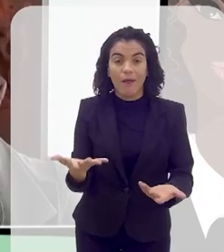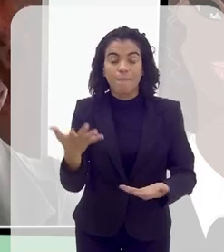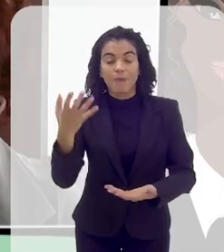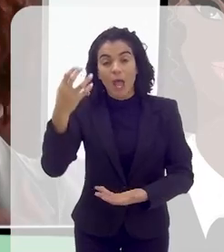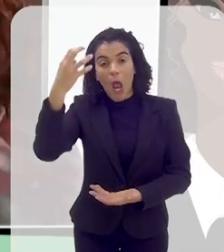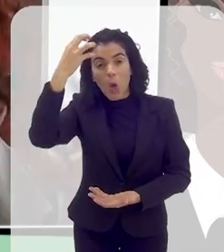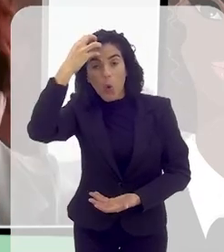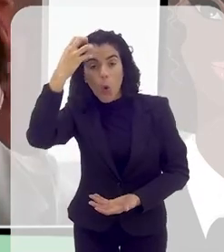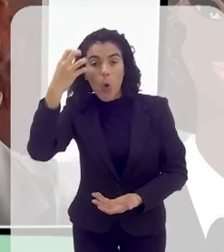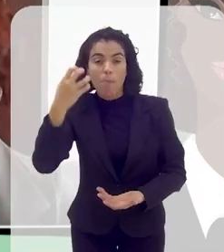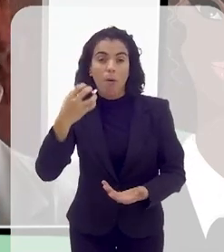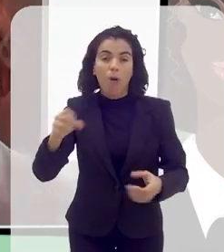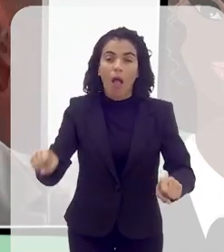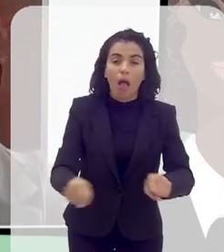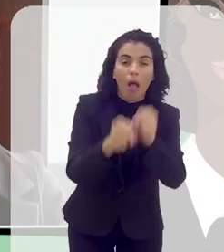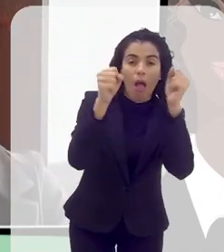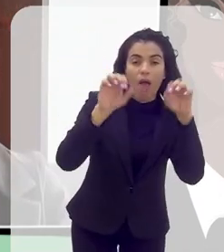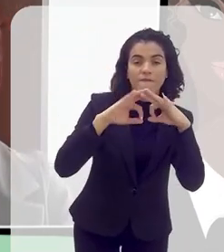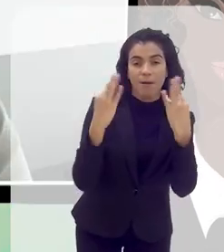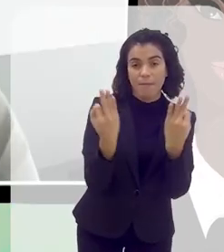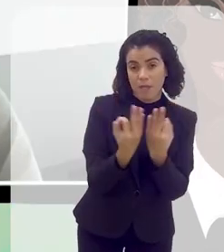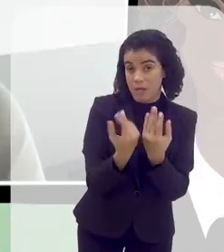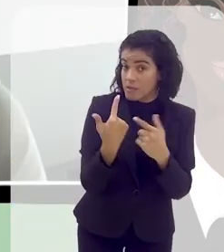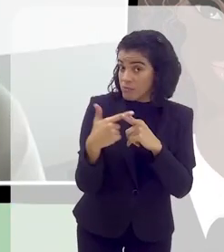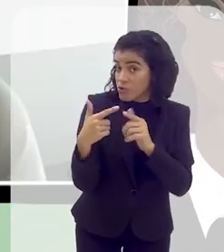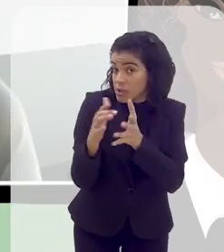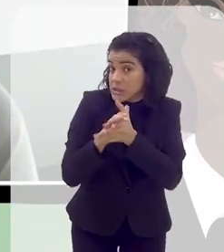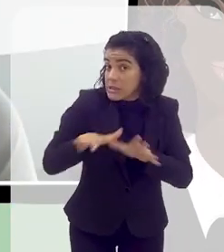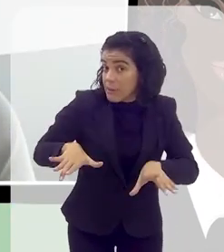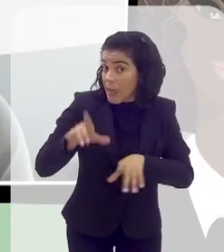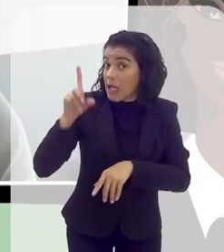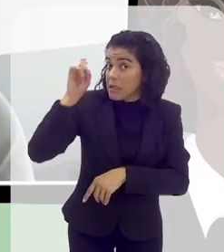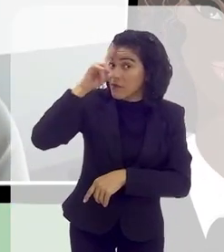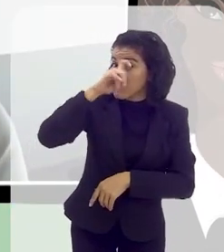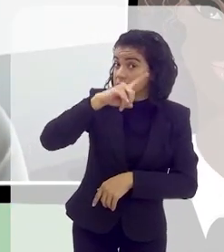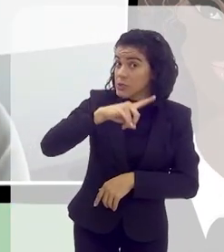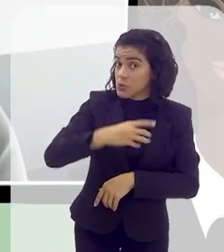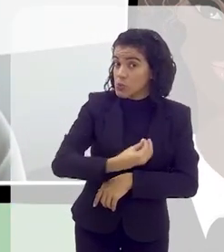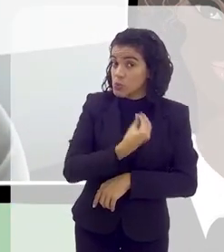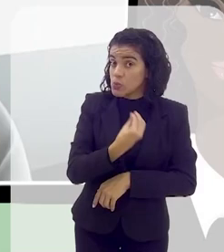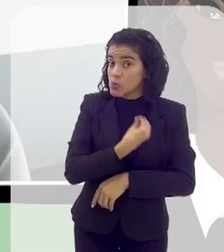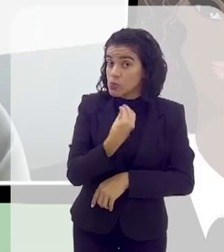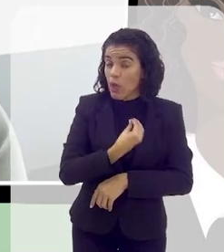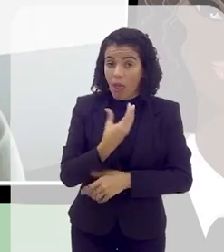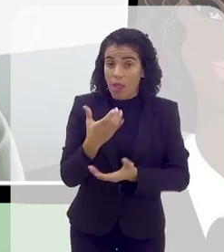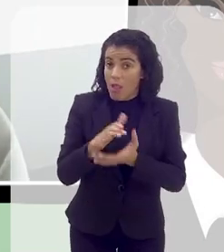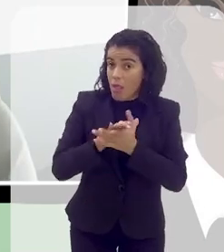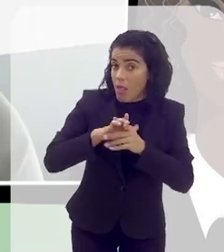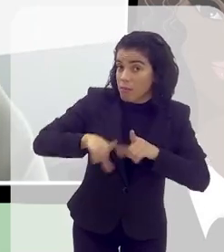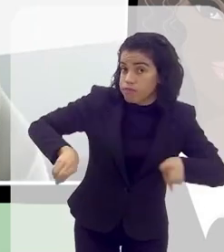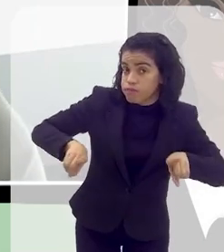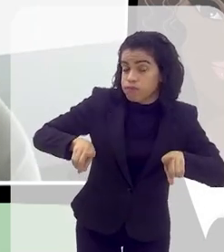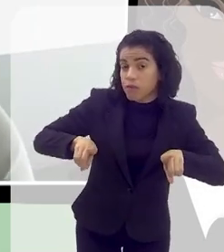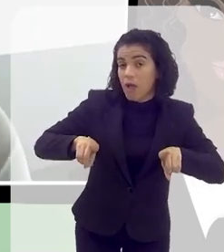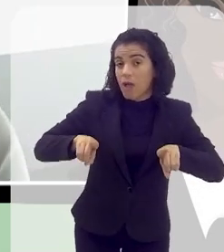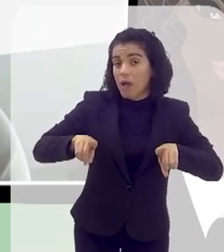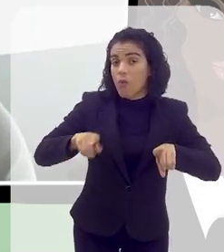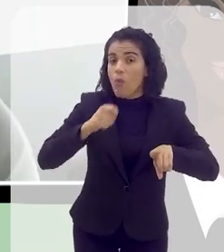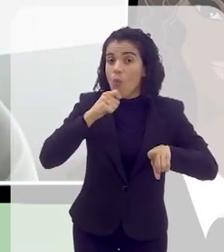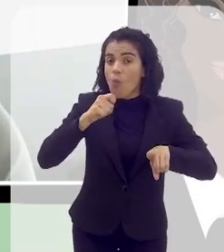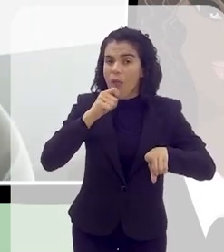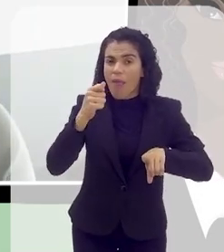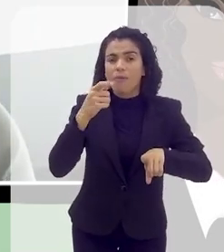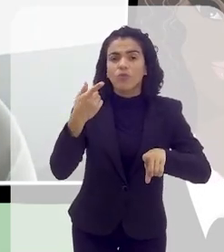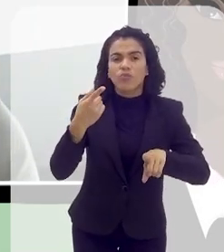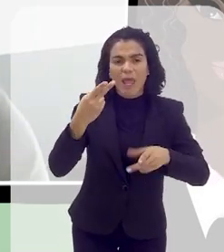culpa por ter acabado com a família, né? Porque separação é um negócio difícil de viver. A gente não sai da separação